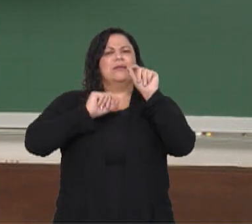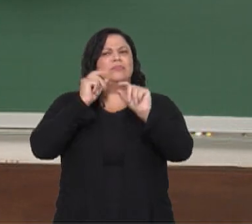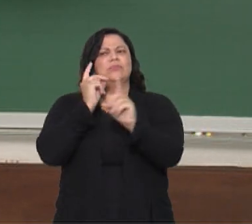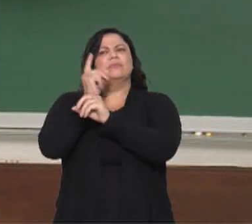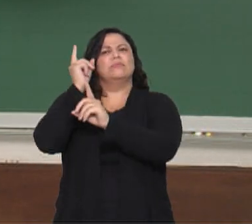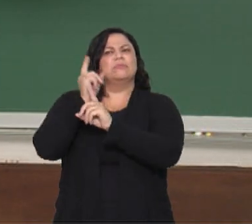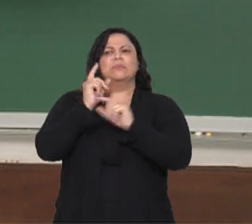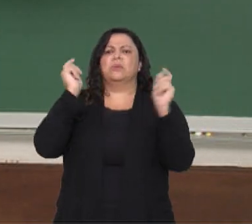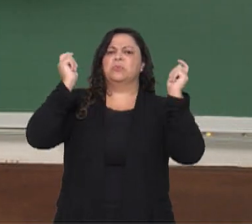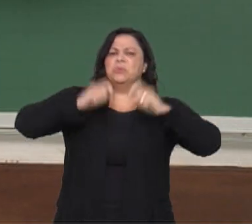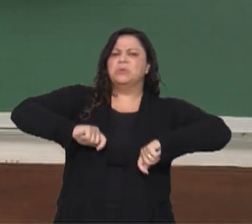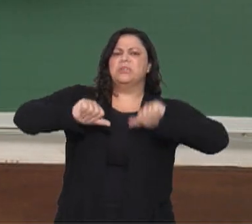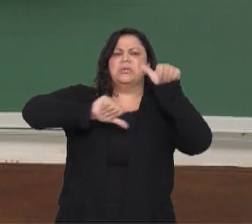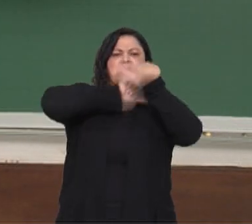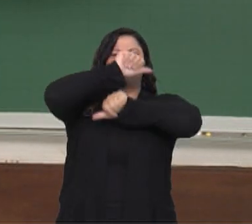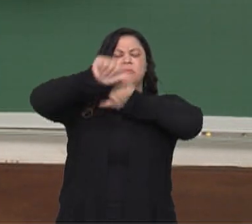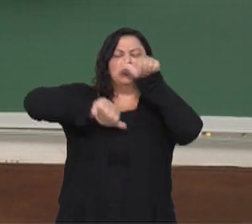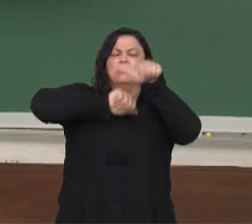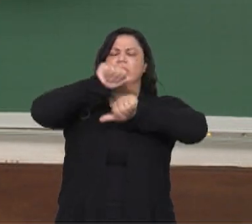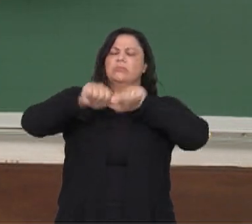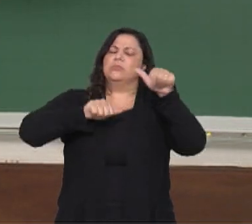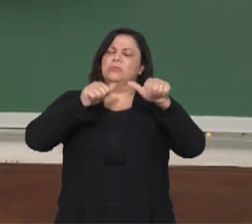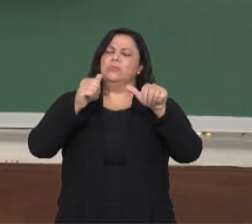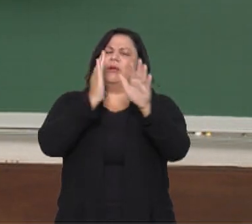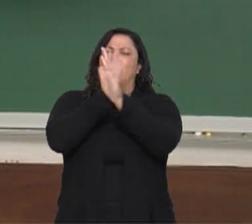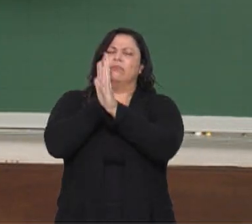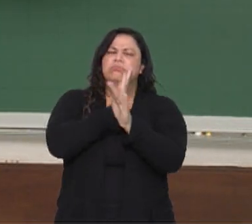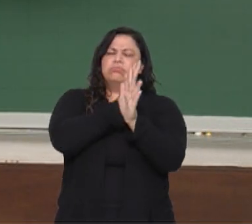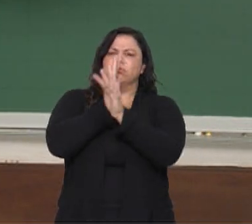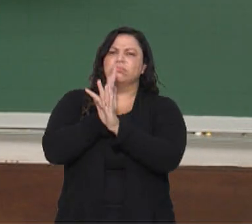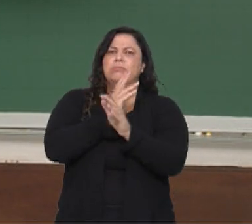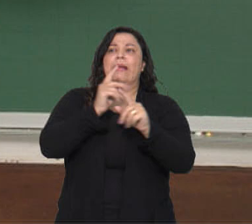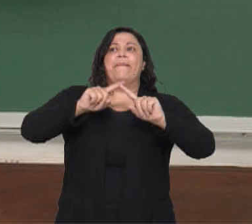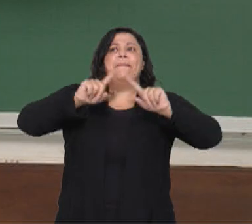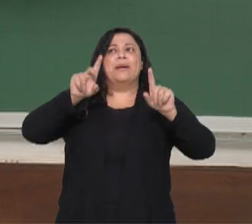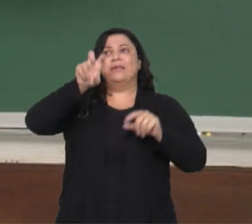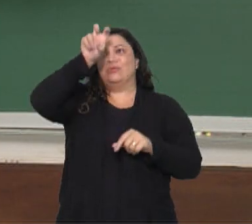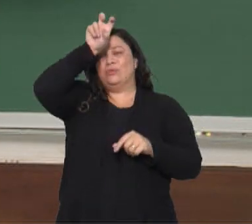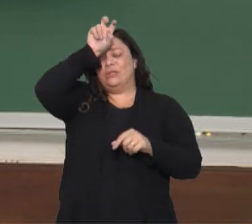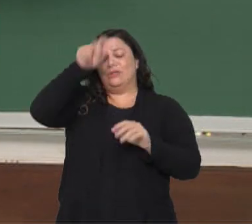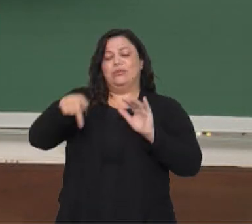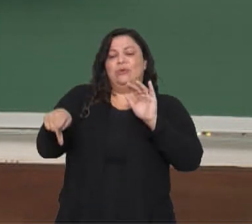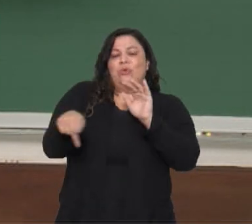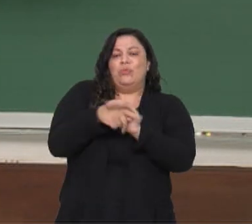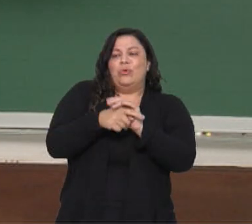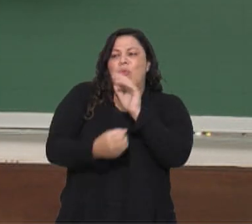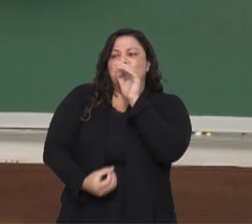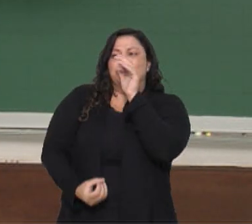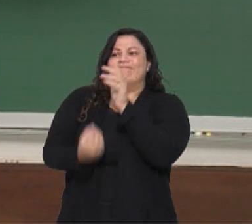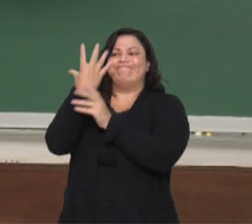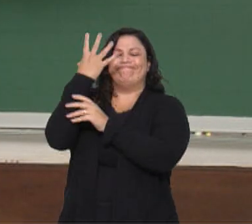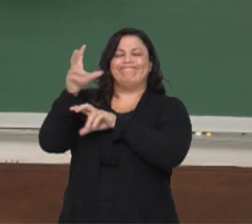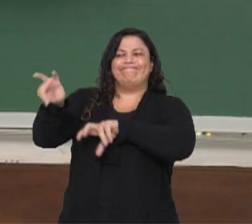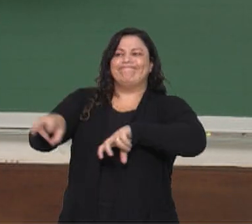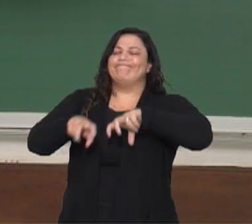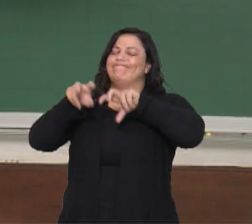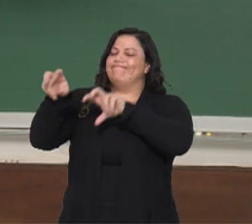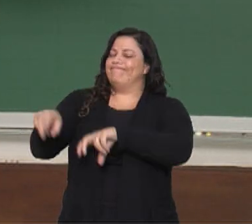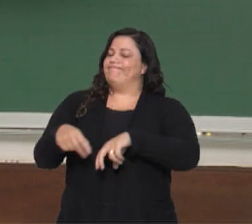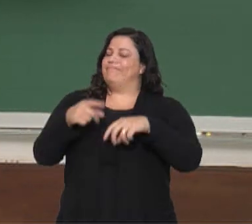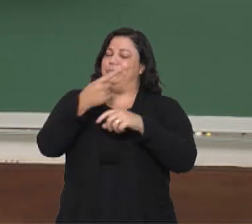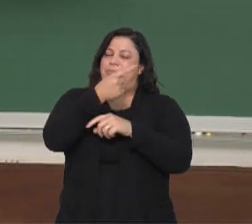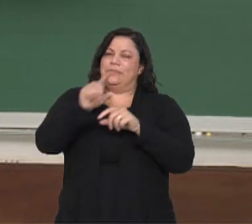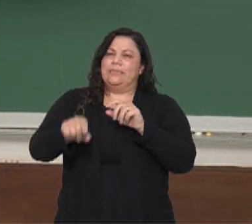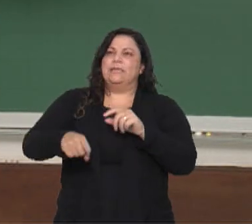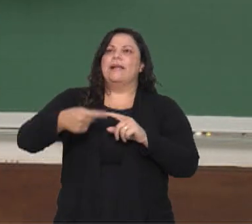mudar essa data. O que se tem certeza é que hoje o Egito não é mais o berço da agricultura, ou seja,